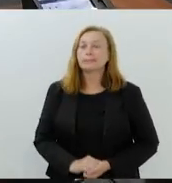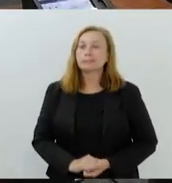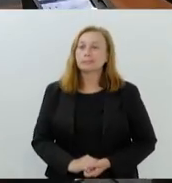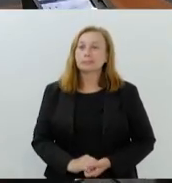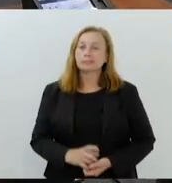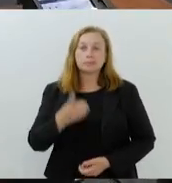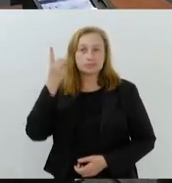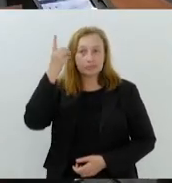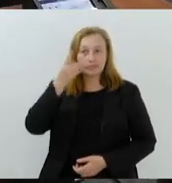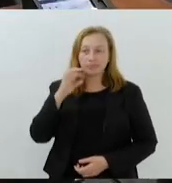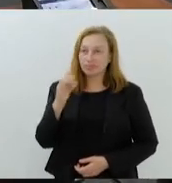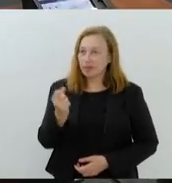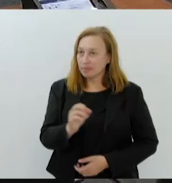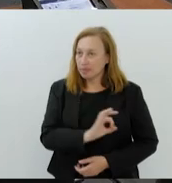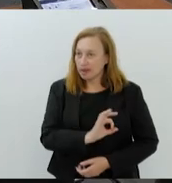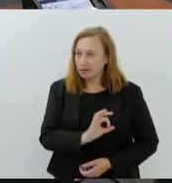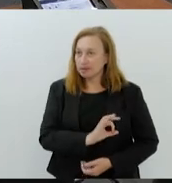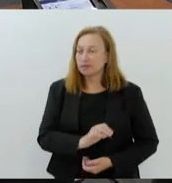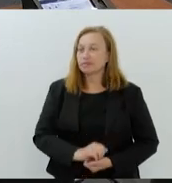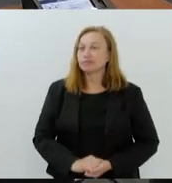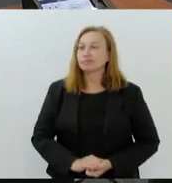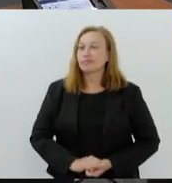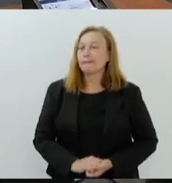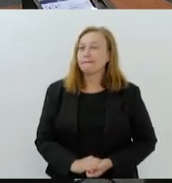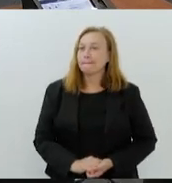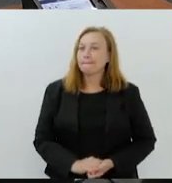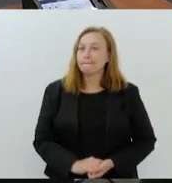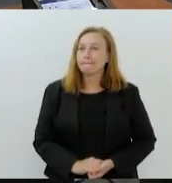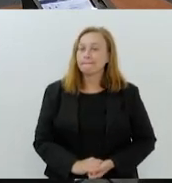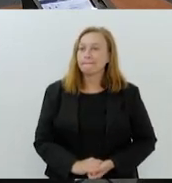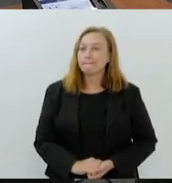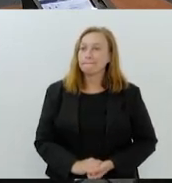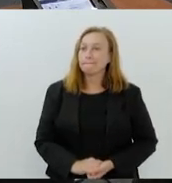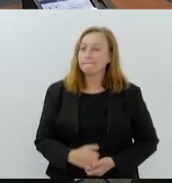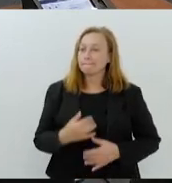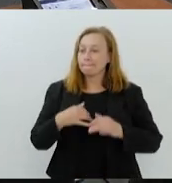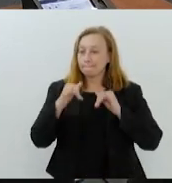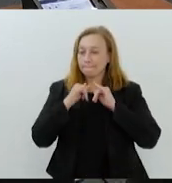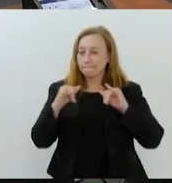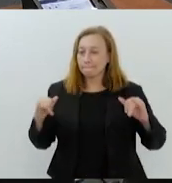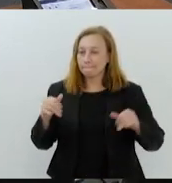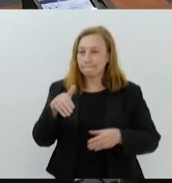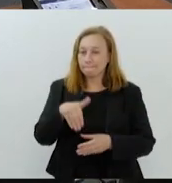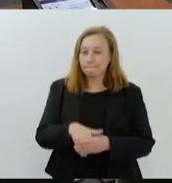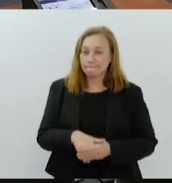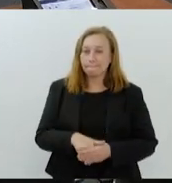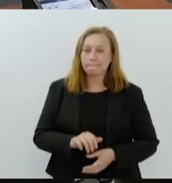Deputada Marta. Desculpe, deputada Marta. Eu vou aqui fazer a declaração de voto.